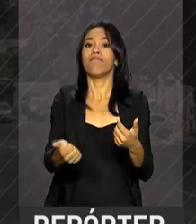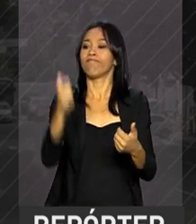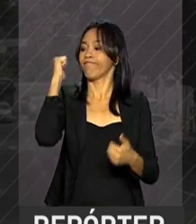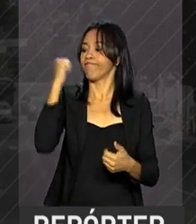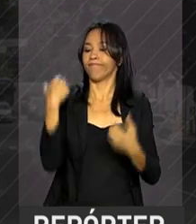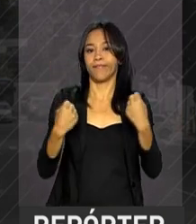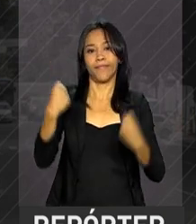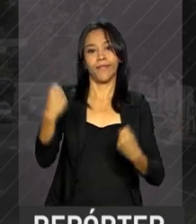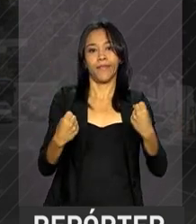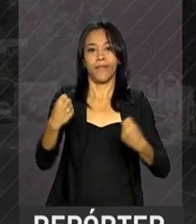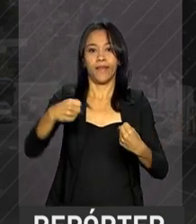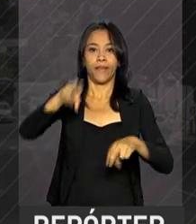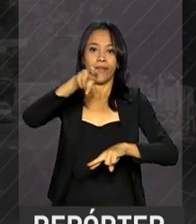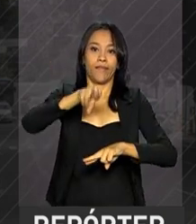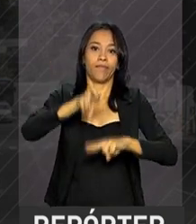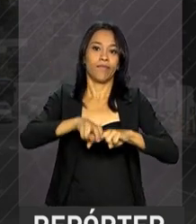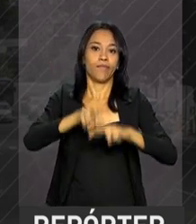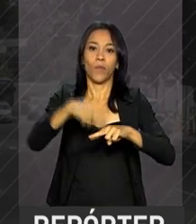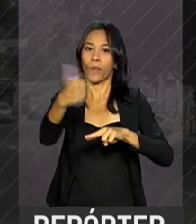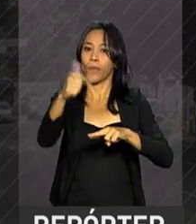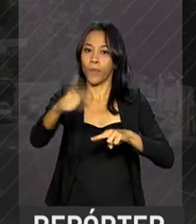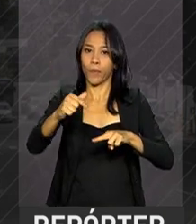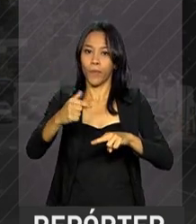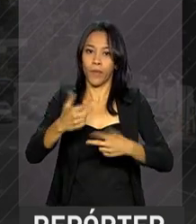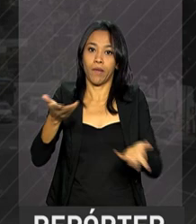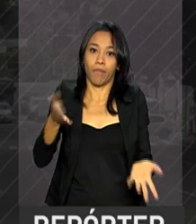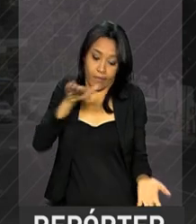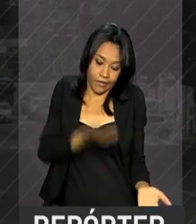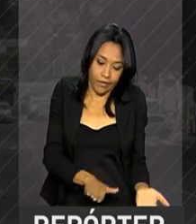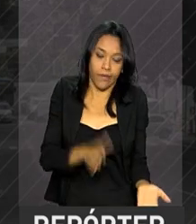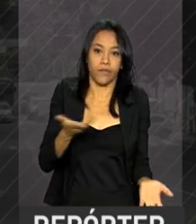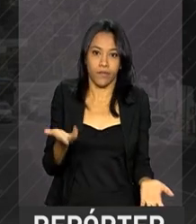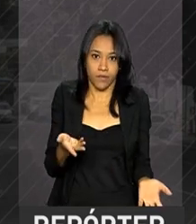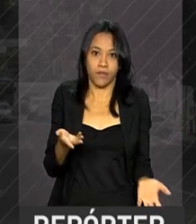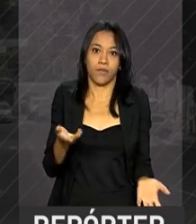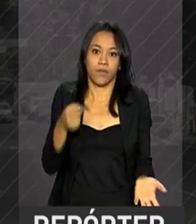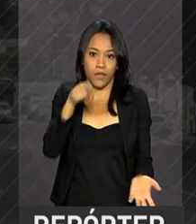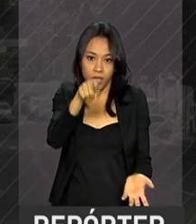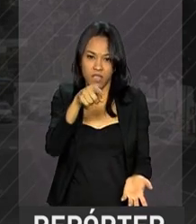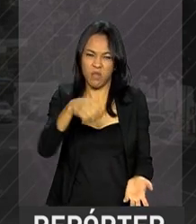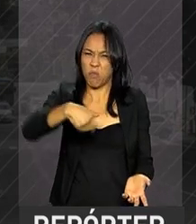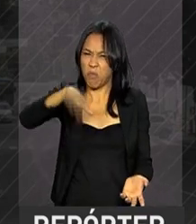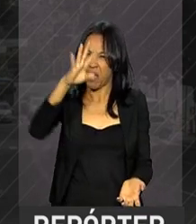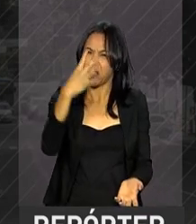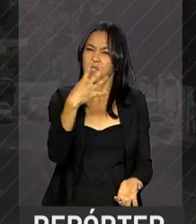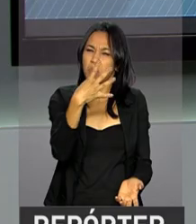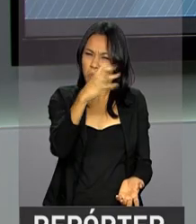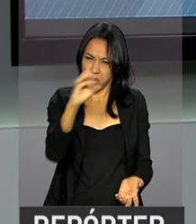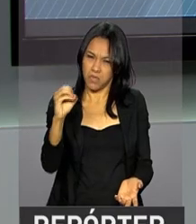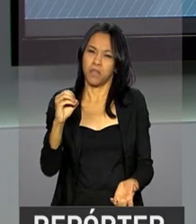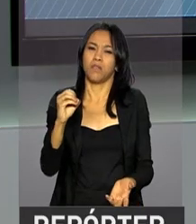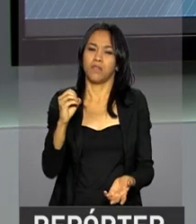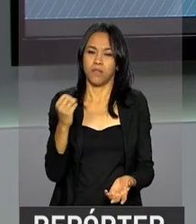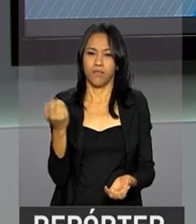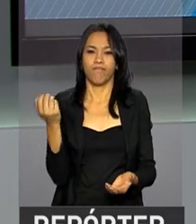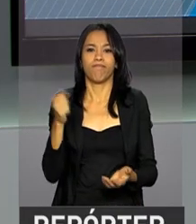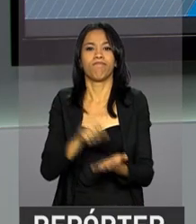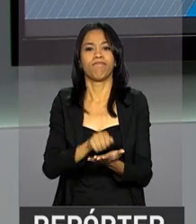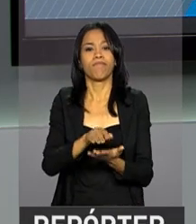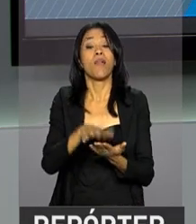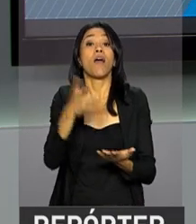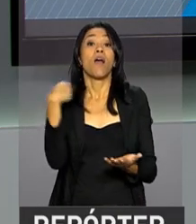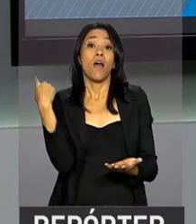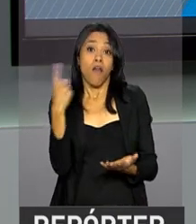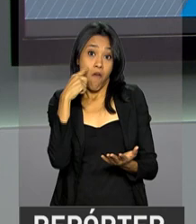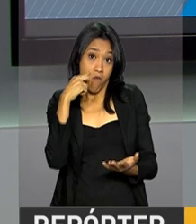sem o uso das cadeirinhas de segurança com um pouco mais de 400 infrações nós ficamos por